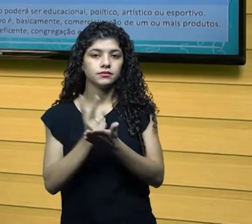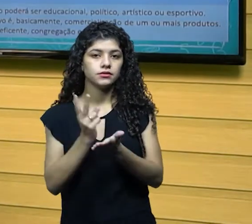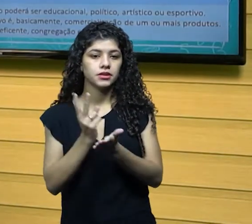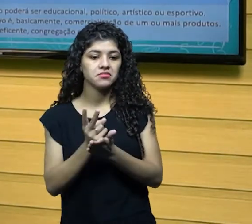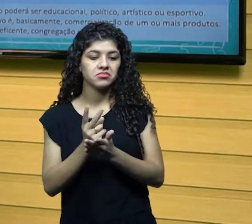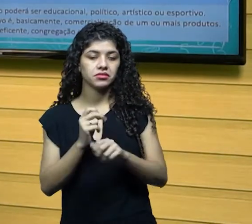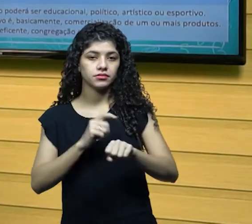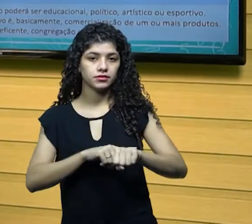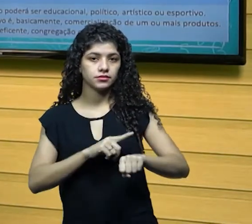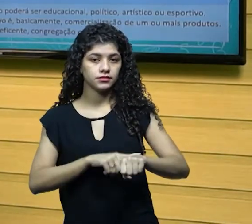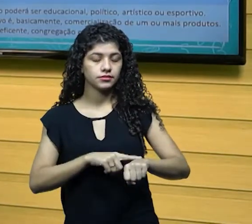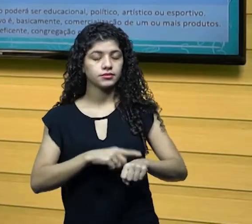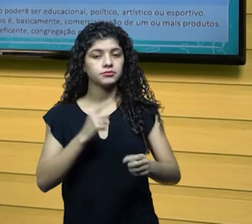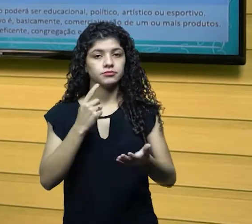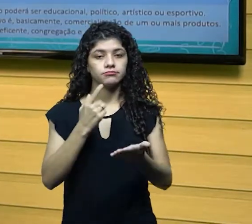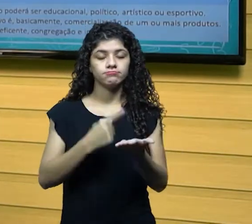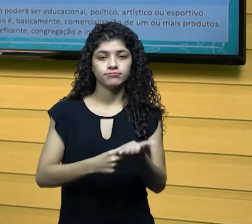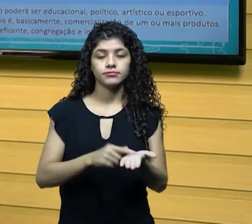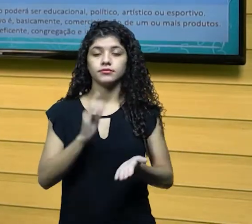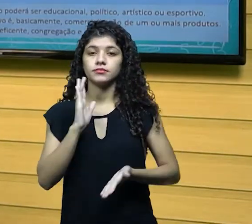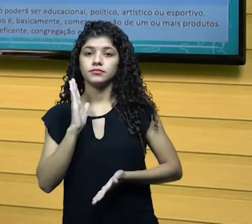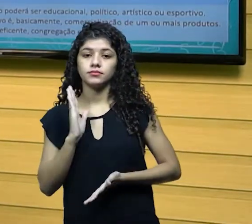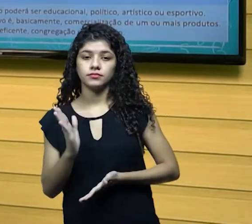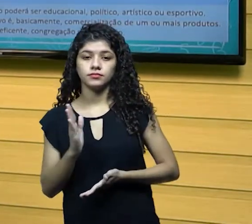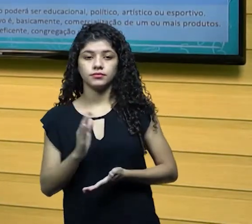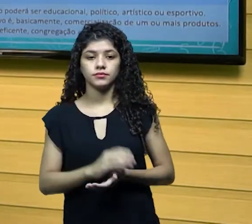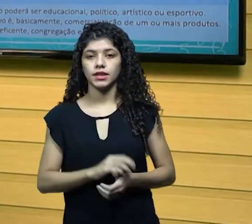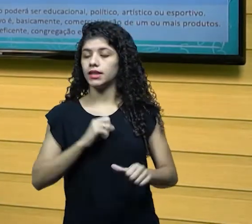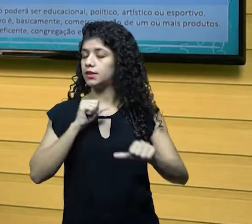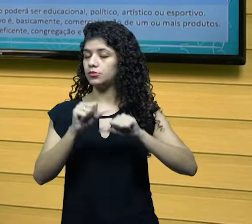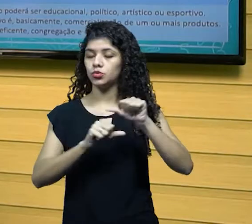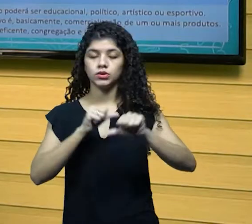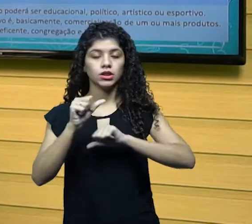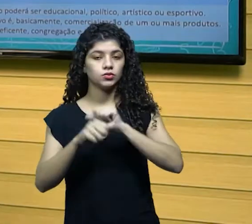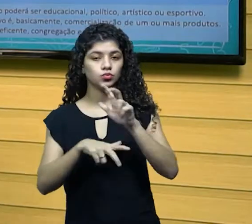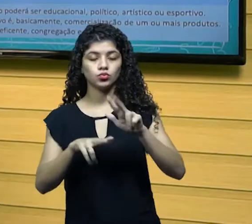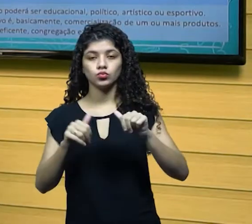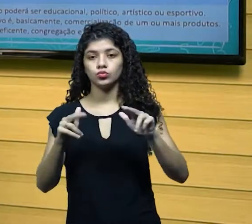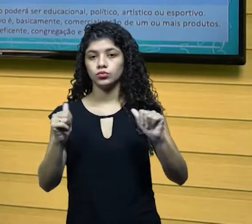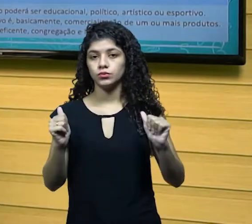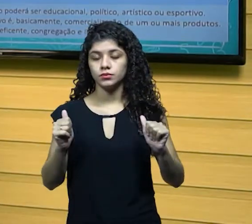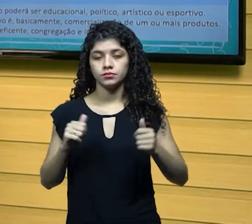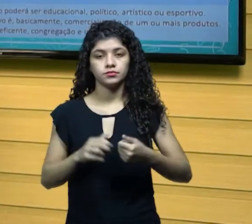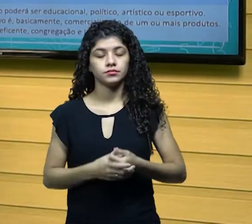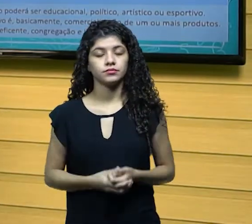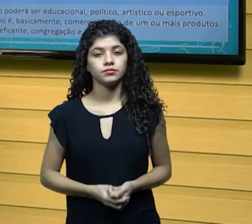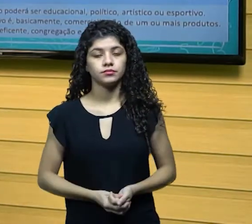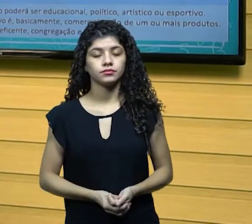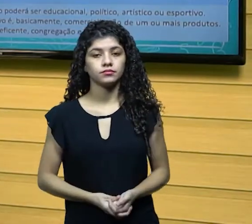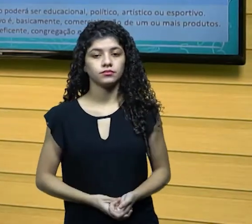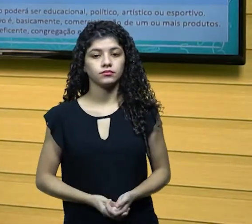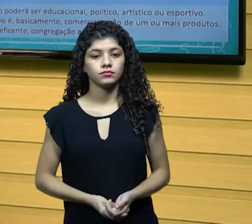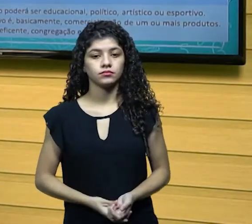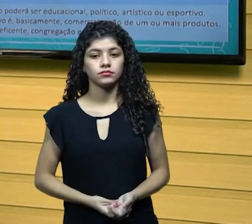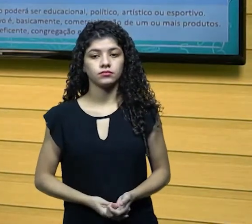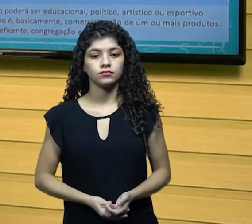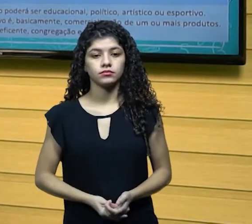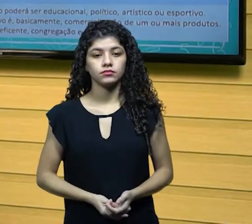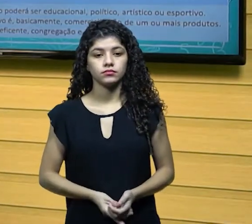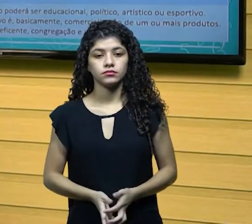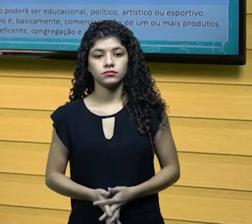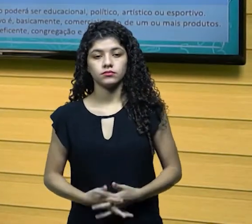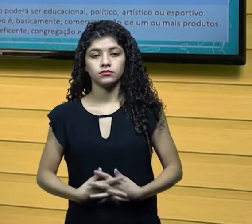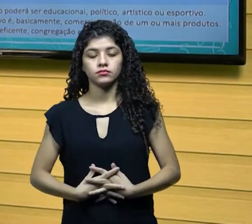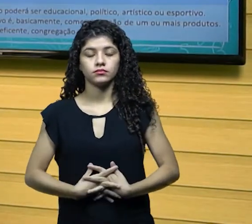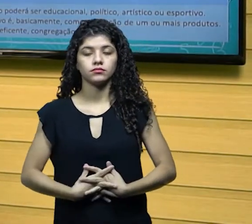Essa data é fixa então fixa é o que ela é vento com a data da realização invariável quer